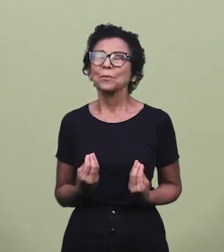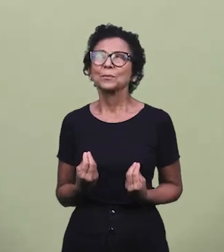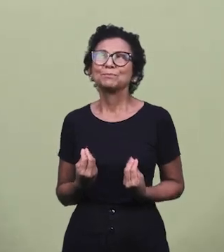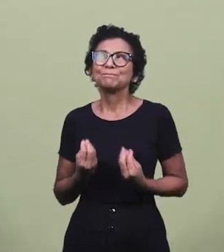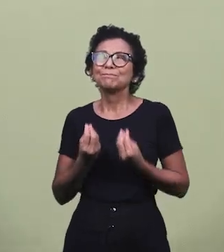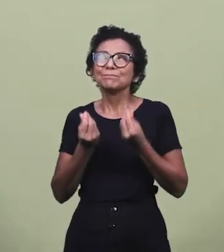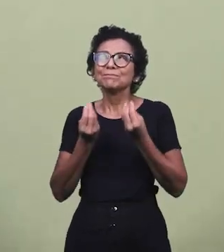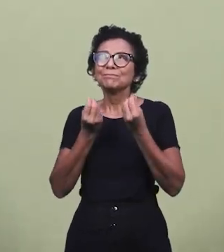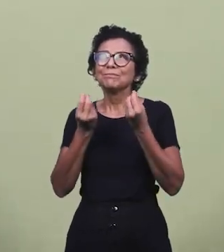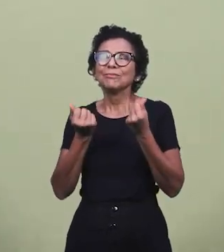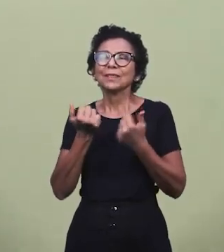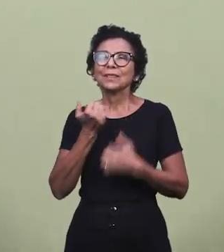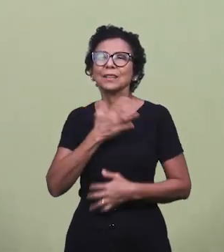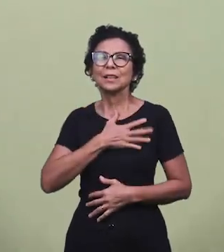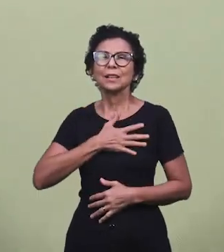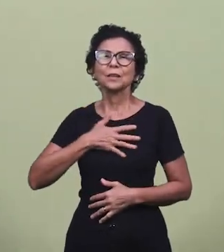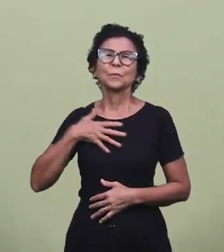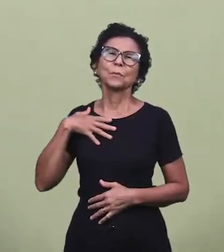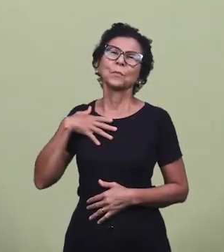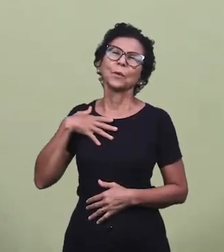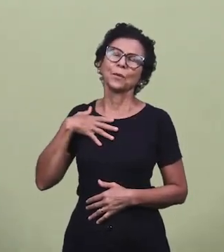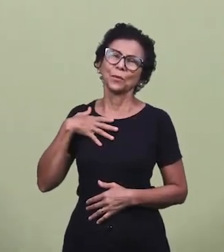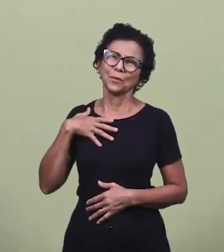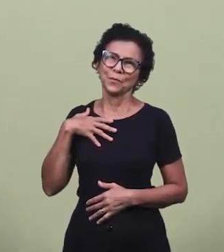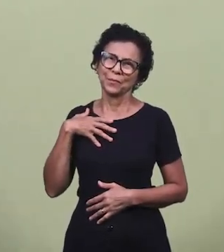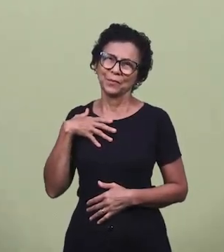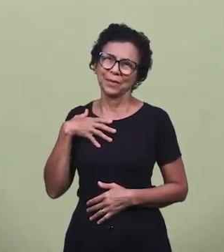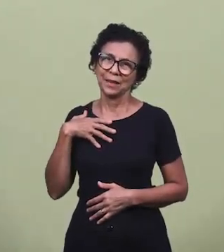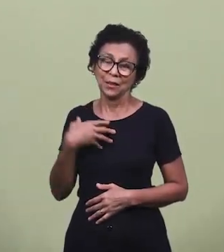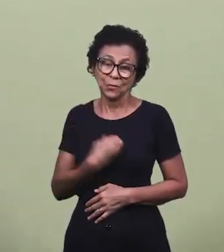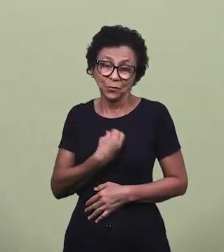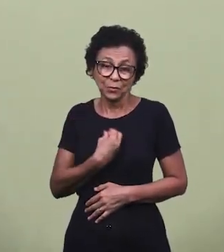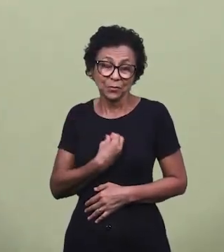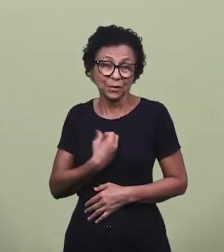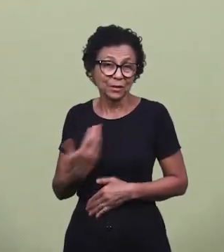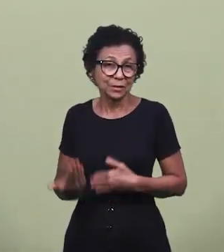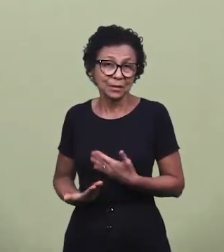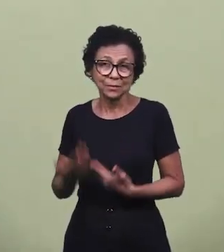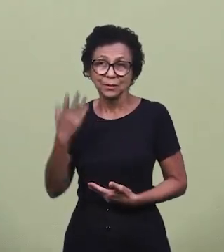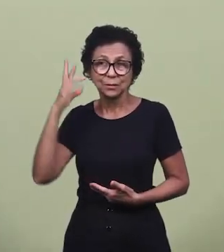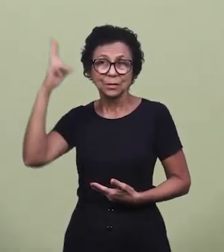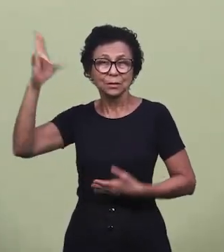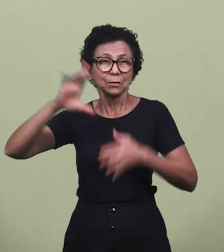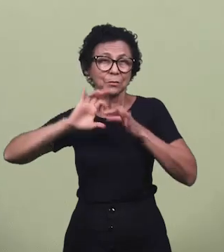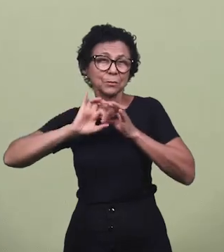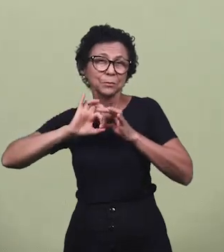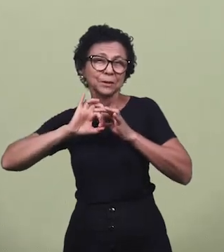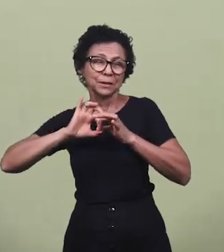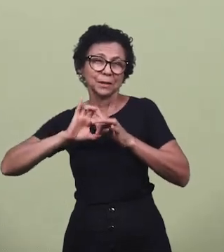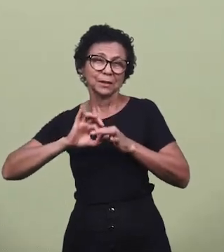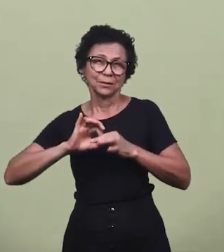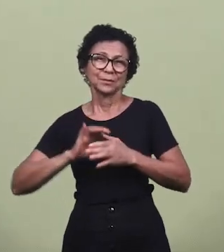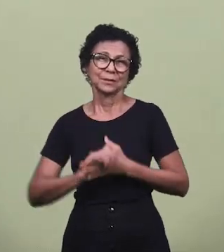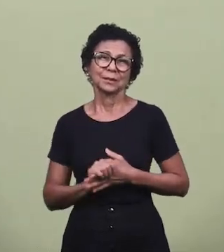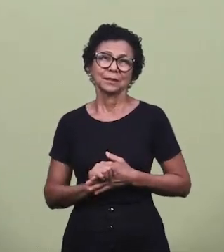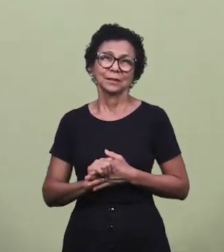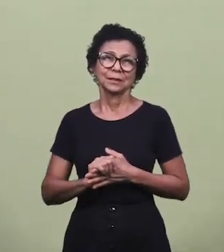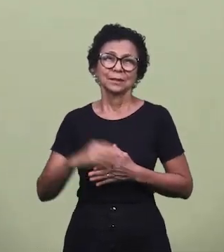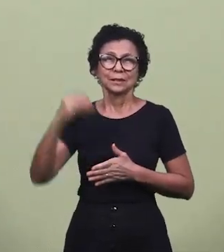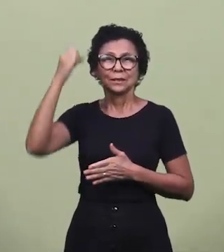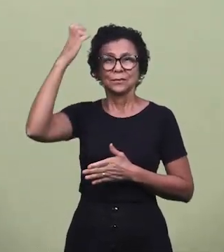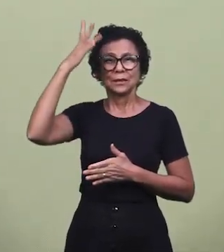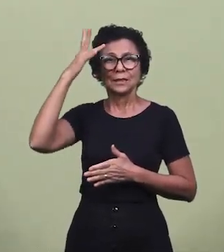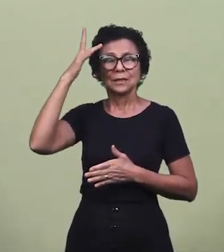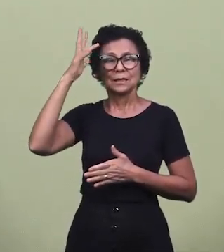agradável estar vivendo no corpo. E perfeita é a revelação do Senhor. O Senhor, quando nos revela através do